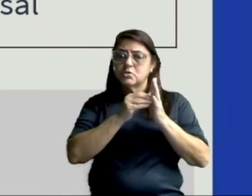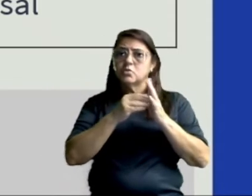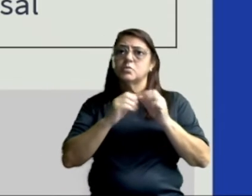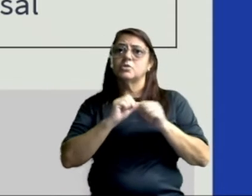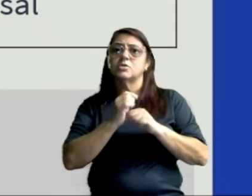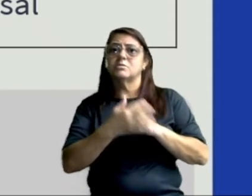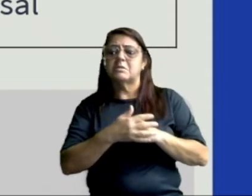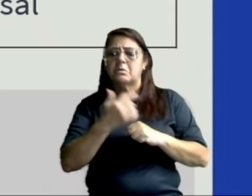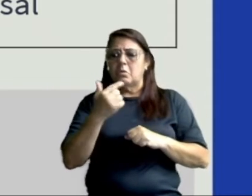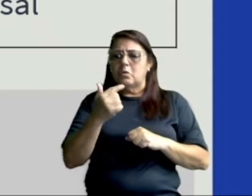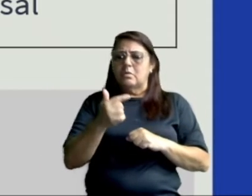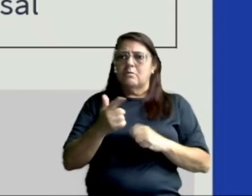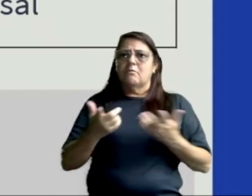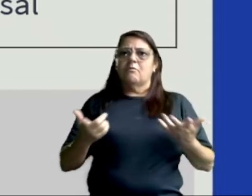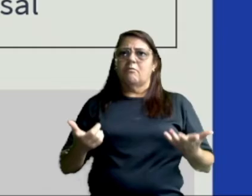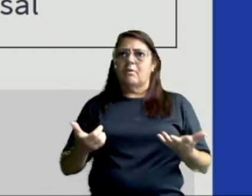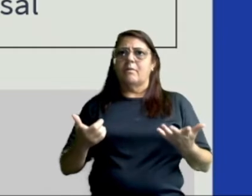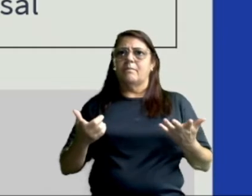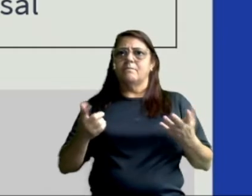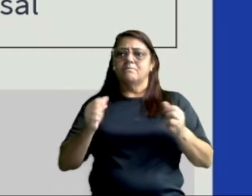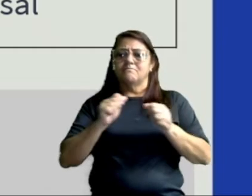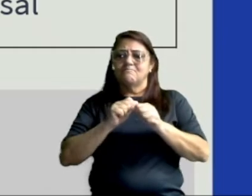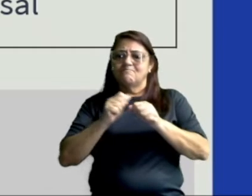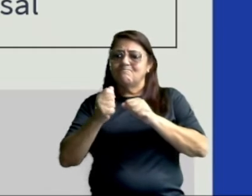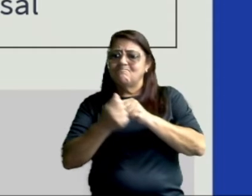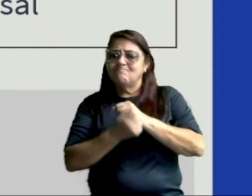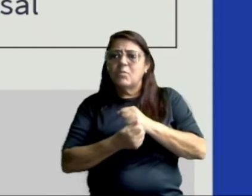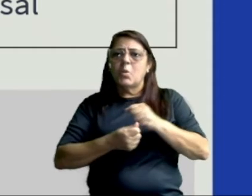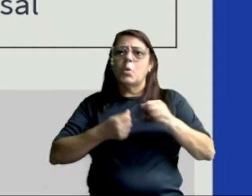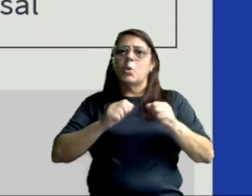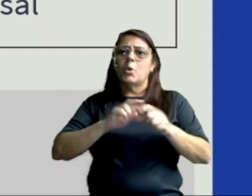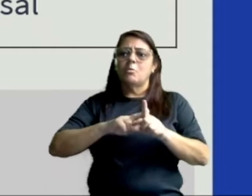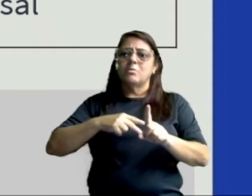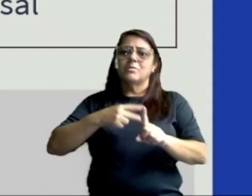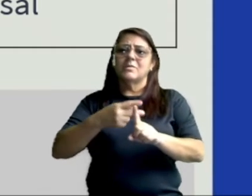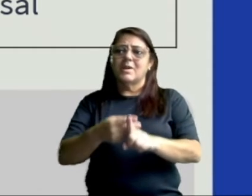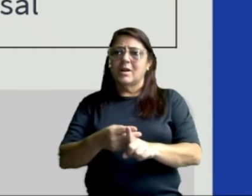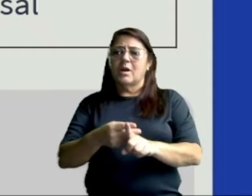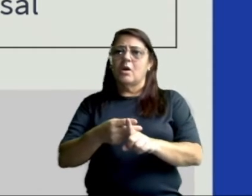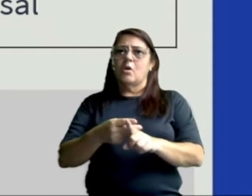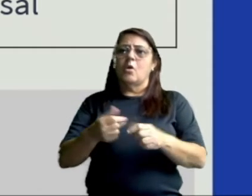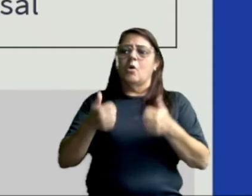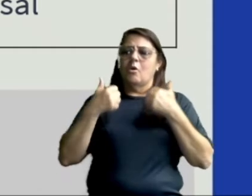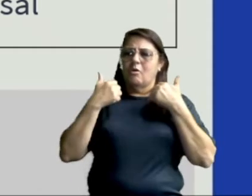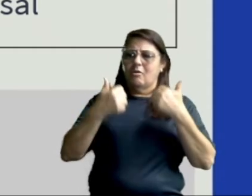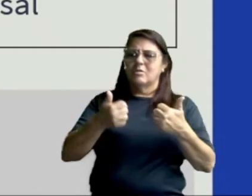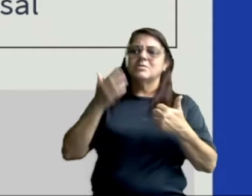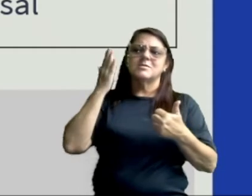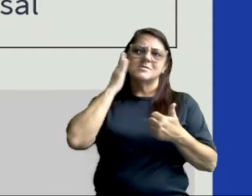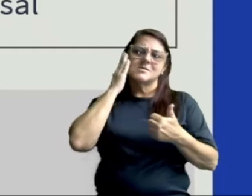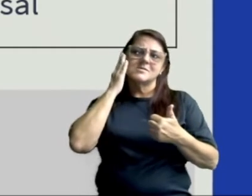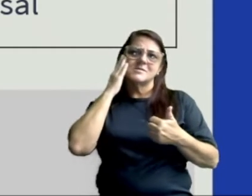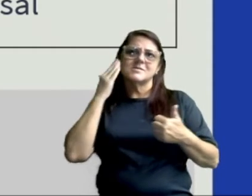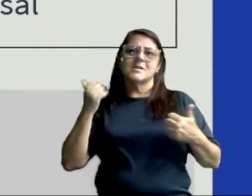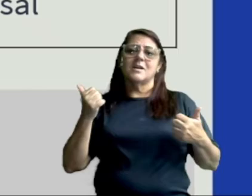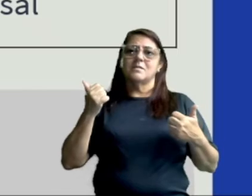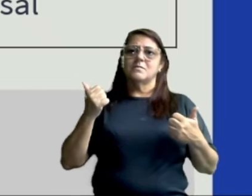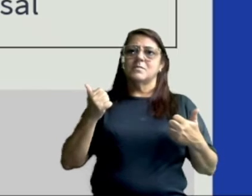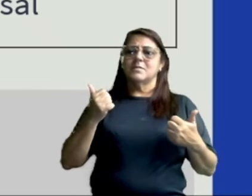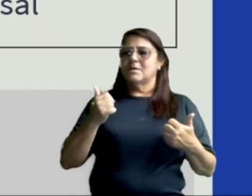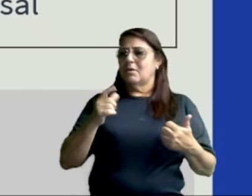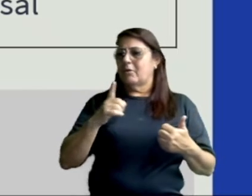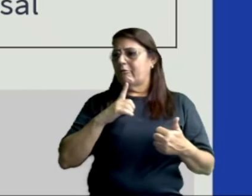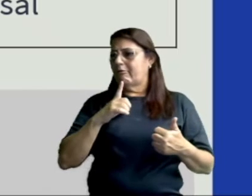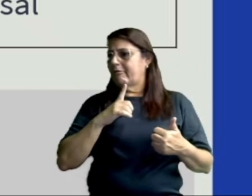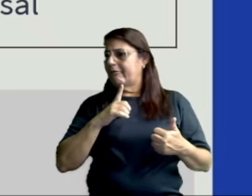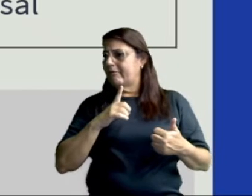frase não estiver já no plural. Se tua frase já estiver com substantivo no plural, ótimo, você já sabe que o you are aí é